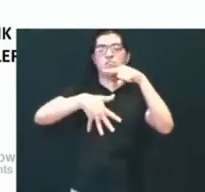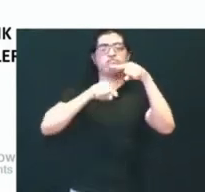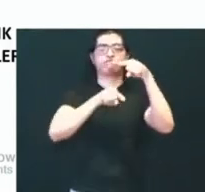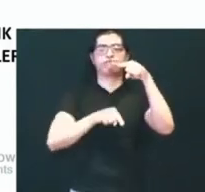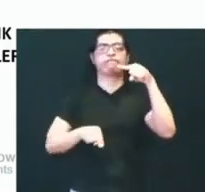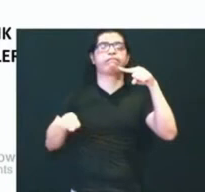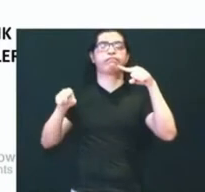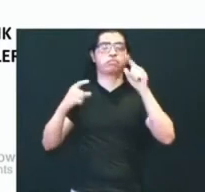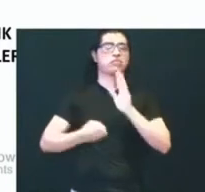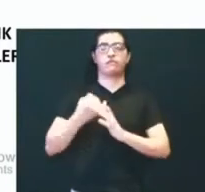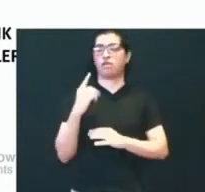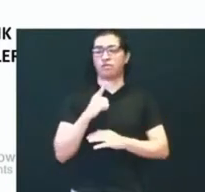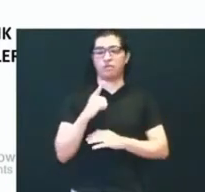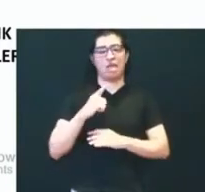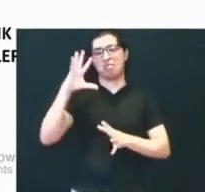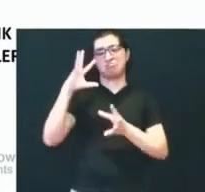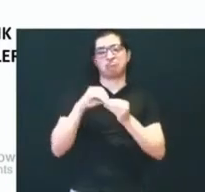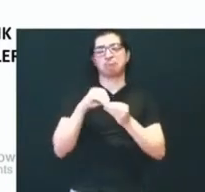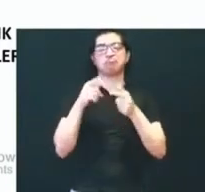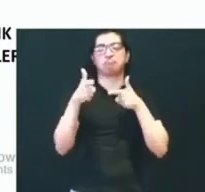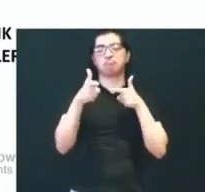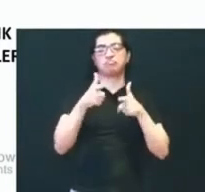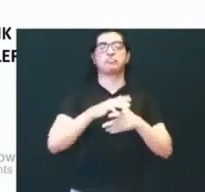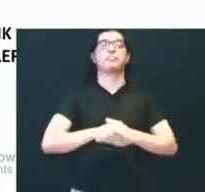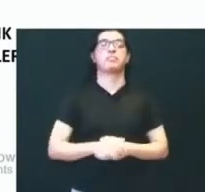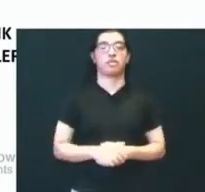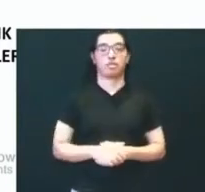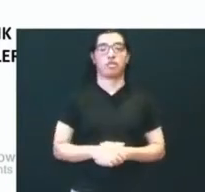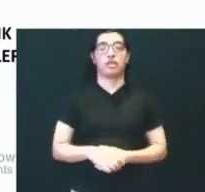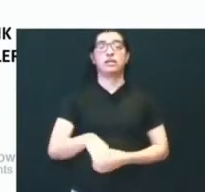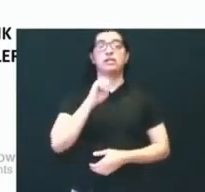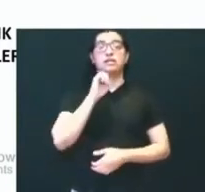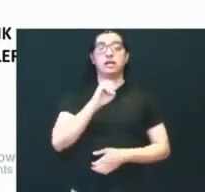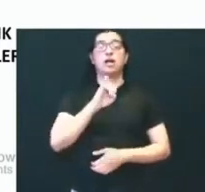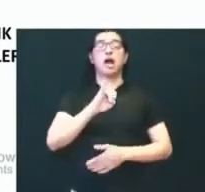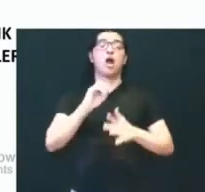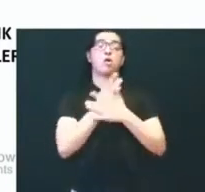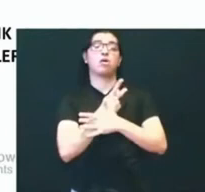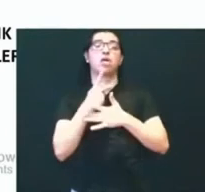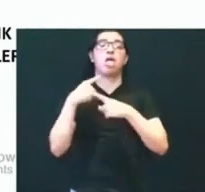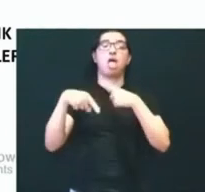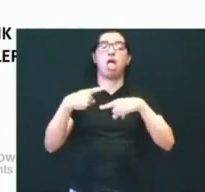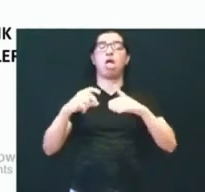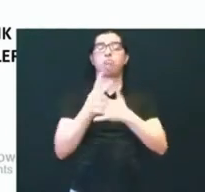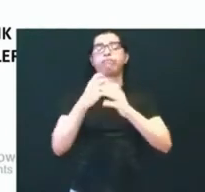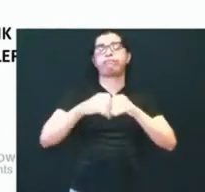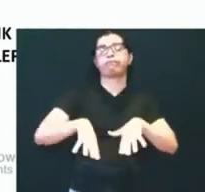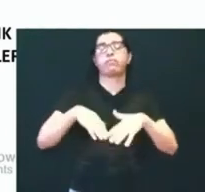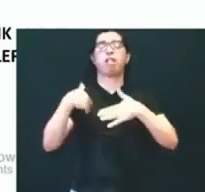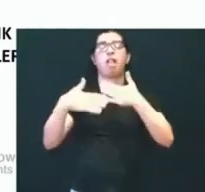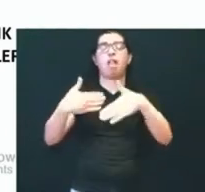maneira geral, é assim que a gente define. Se a lesão acontece numa fase mais tardia